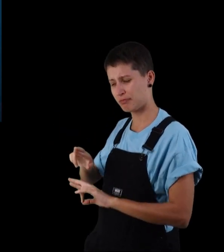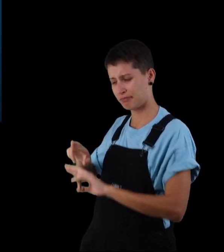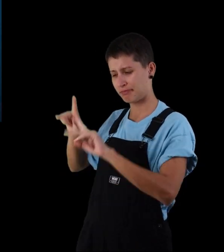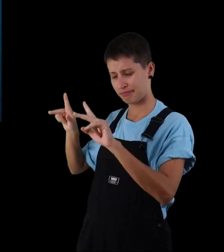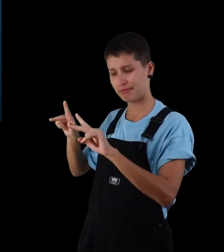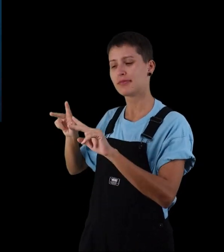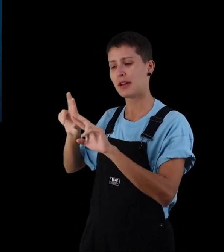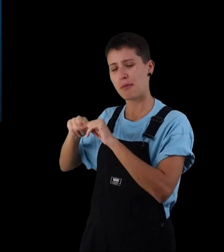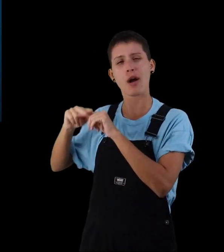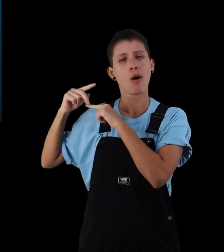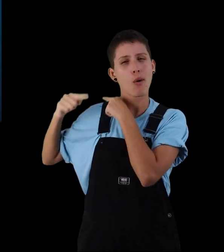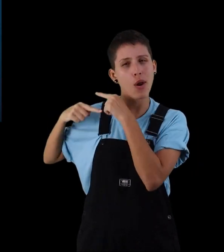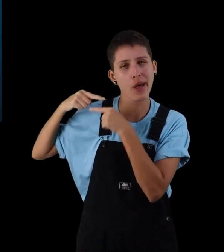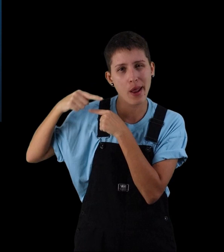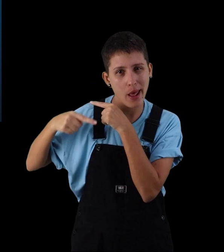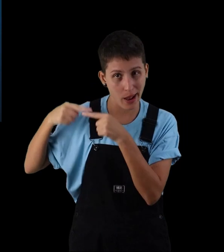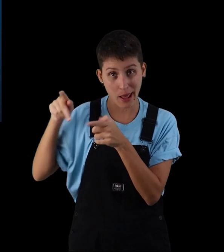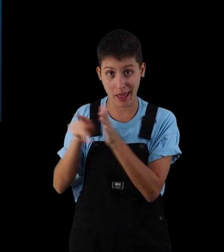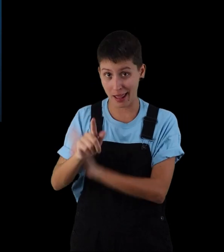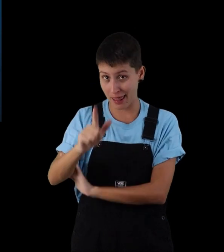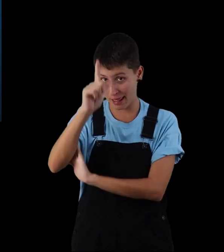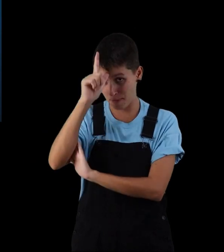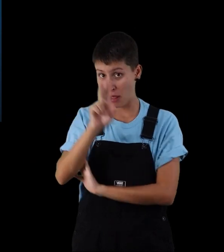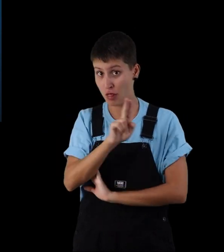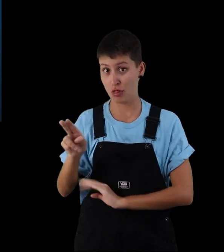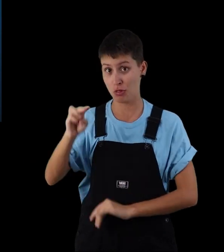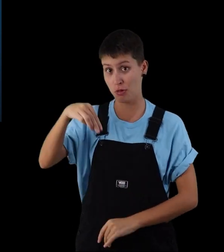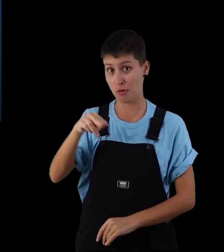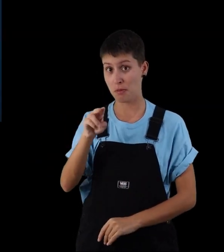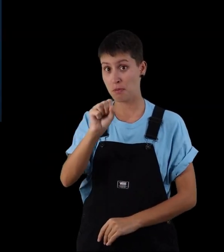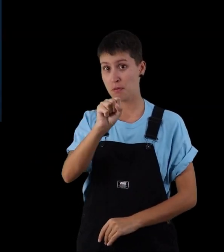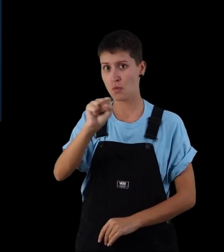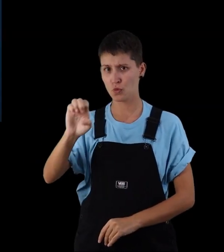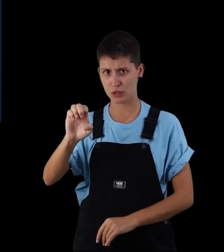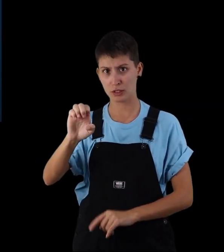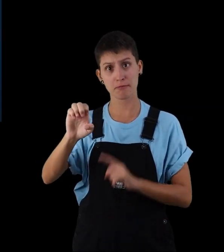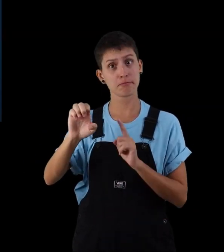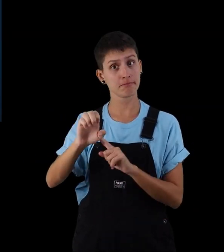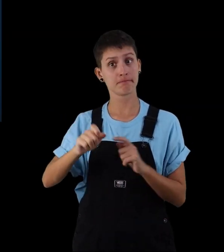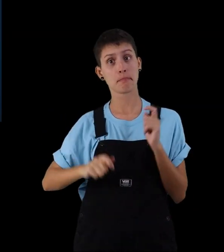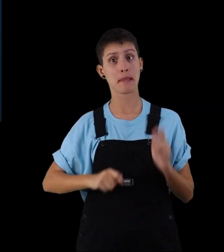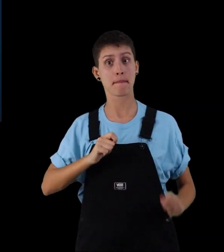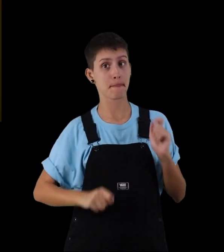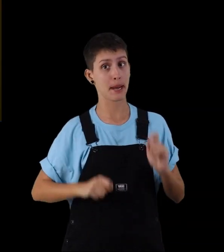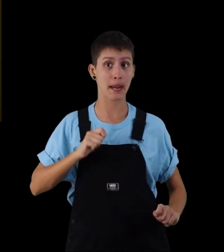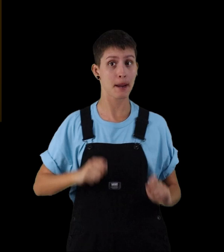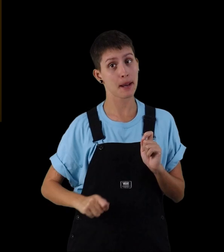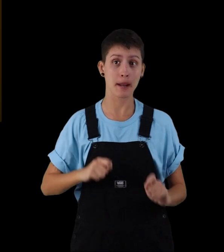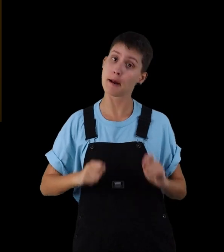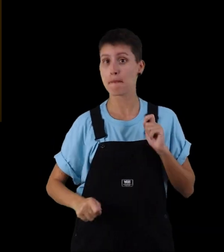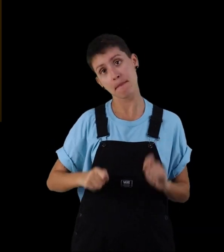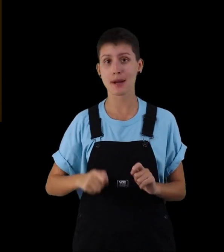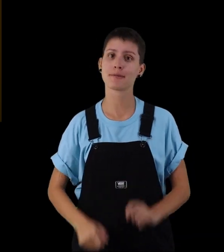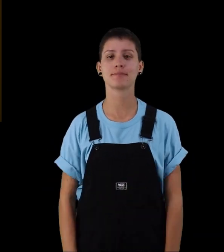nome com sotaque, herdado dos tataravós que vieram da Alemanha. Chamavam de mousse.